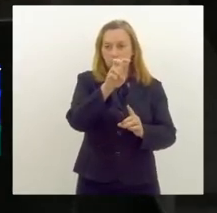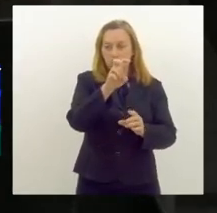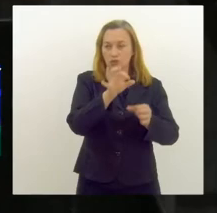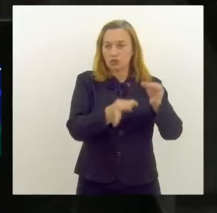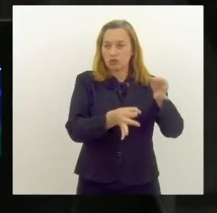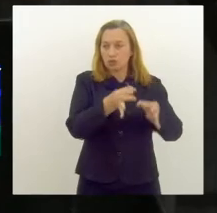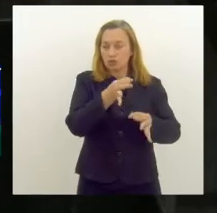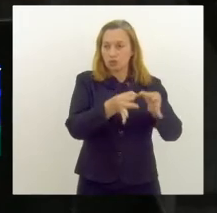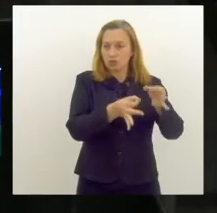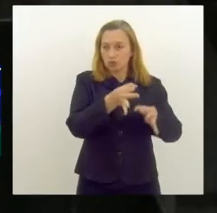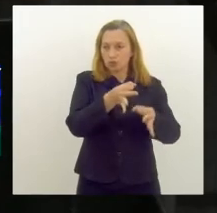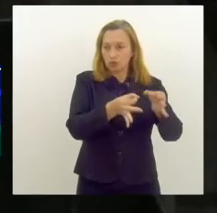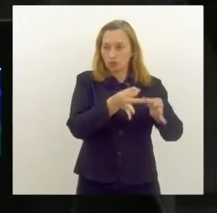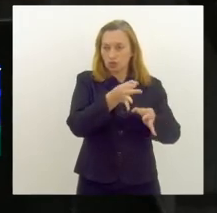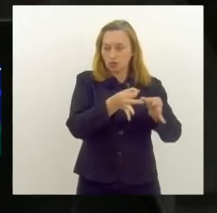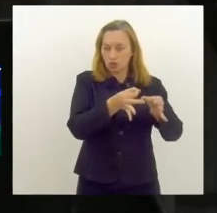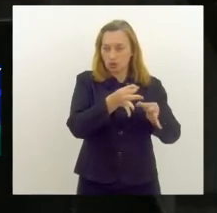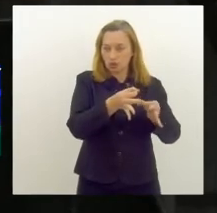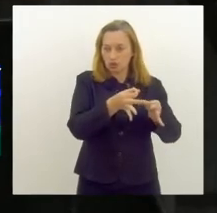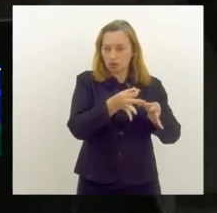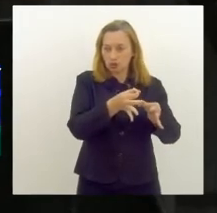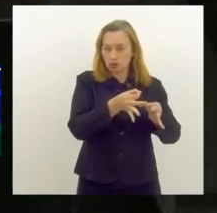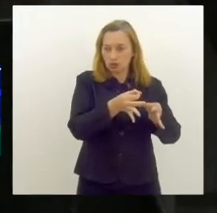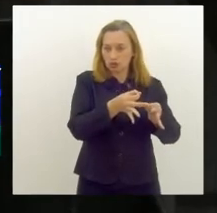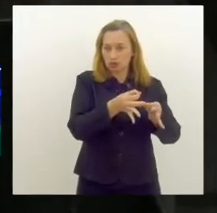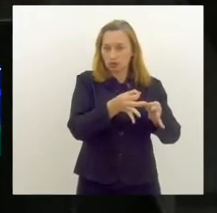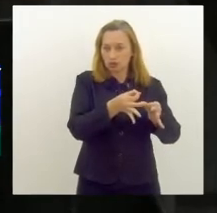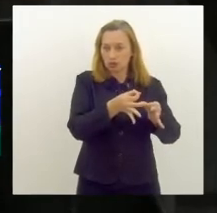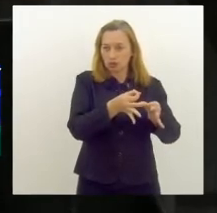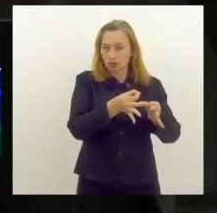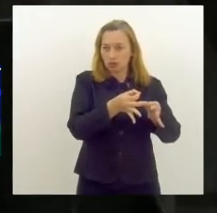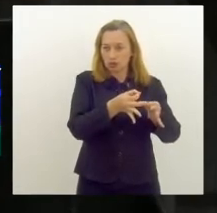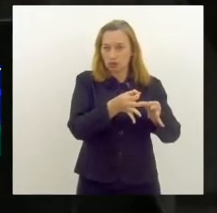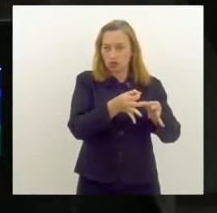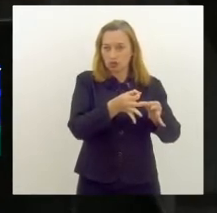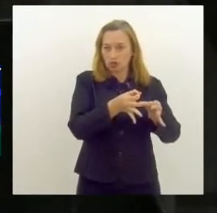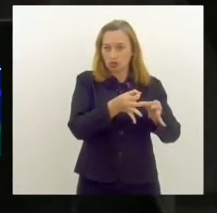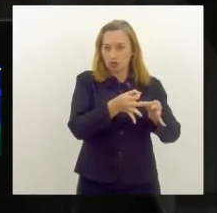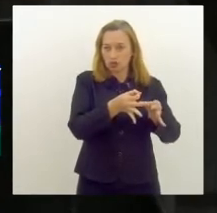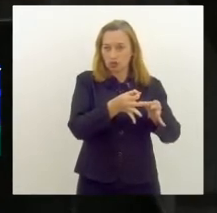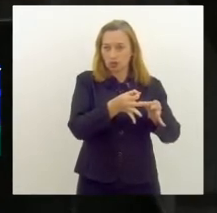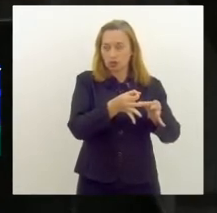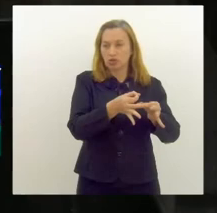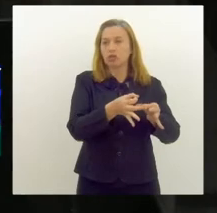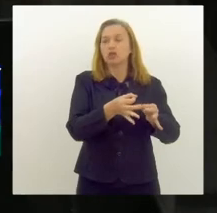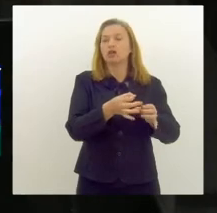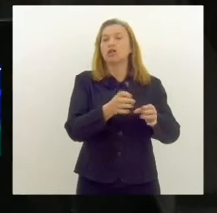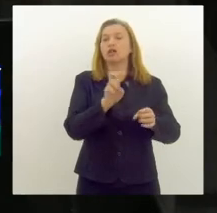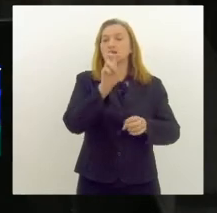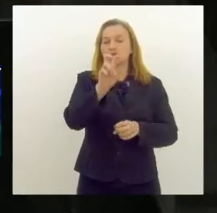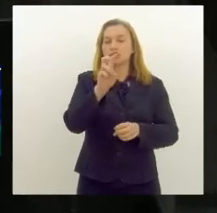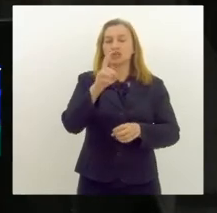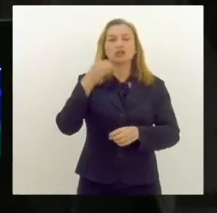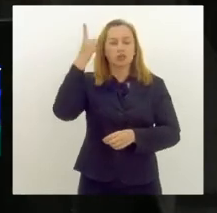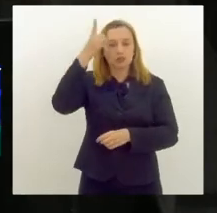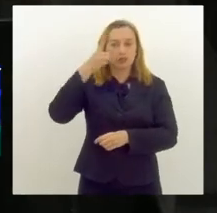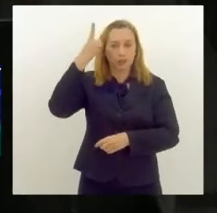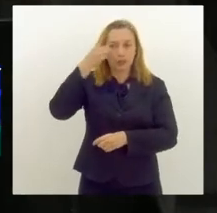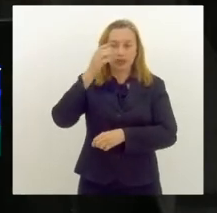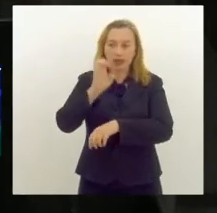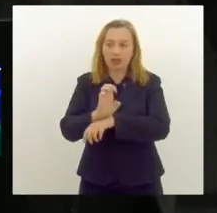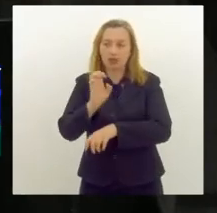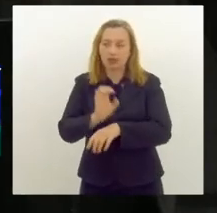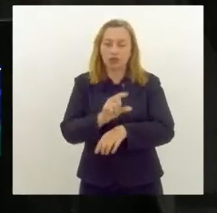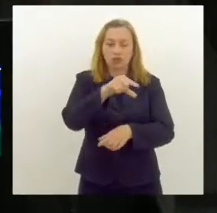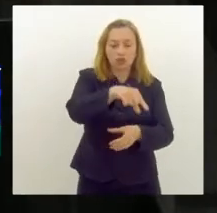e 5 deputados estaduais. Os 5 desembargadores definidos por sorteio